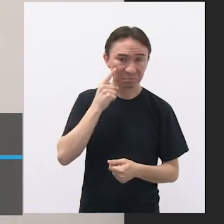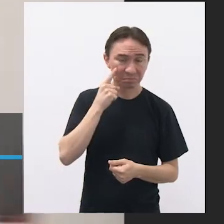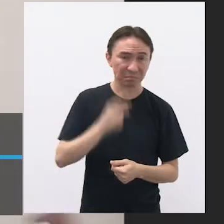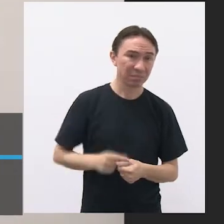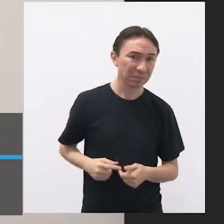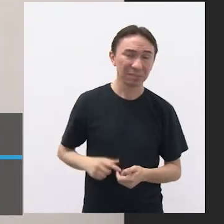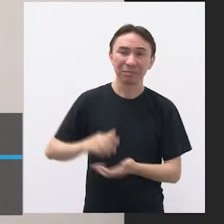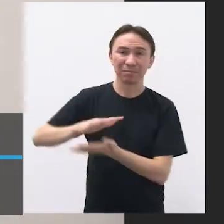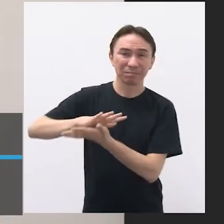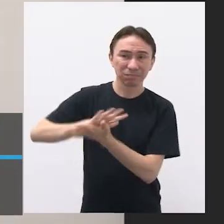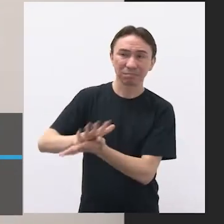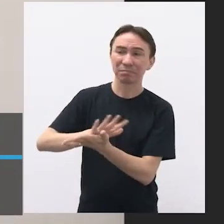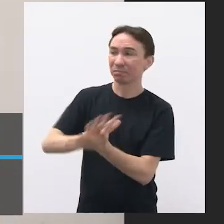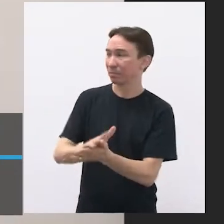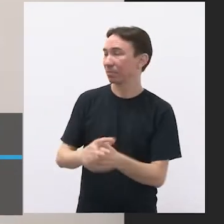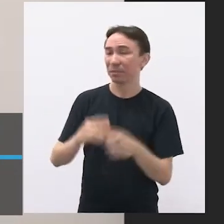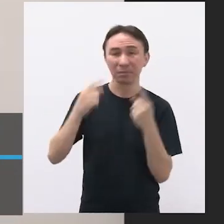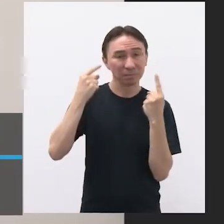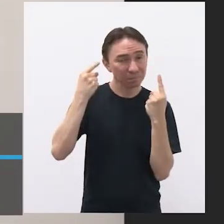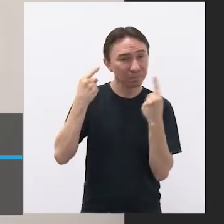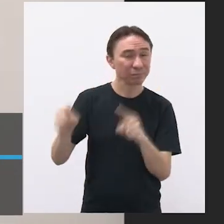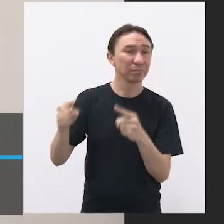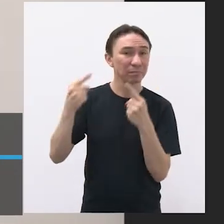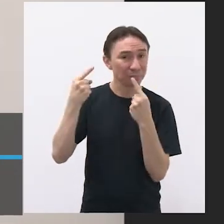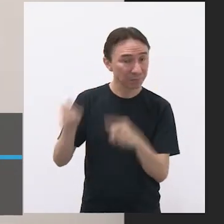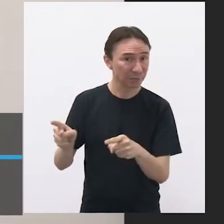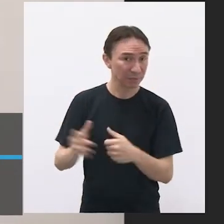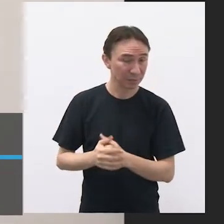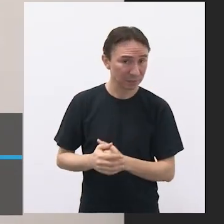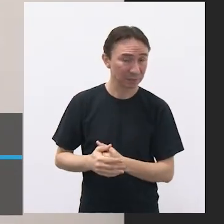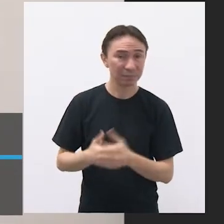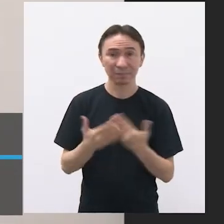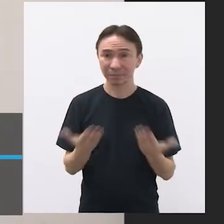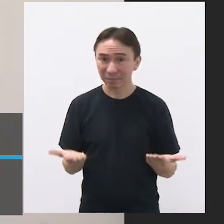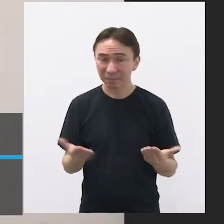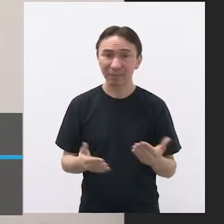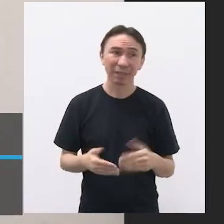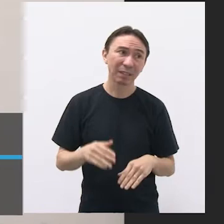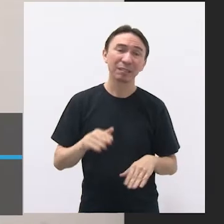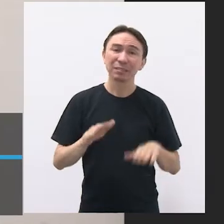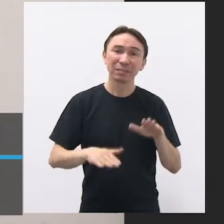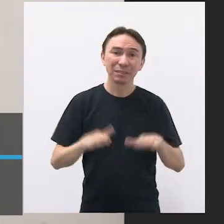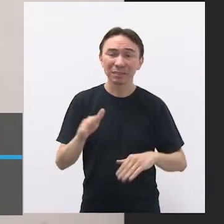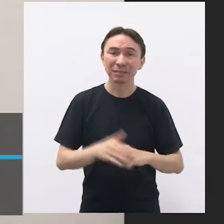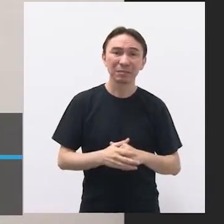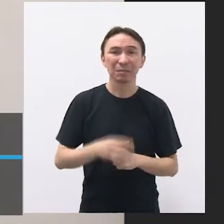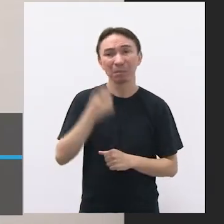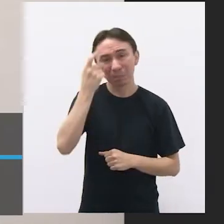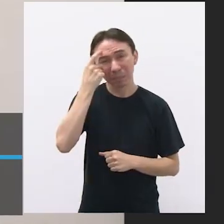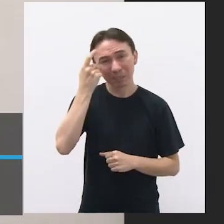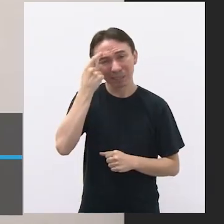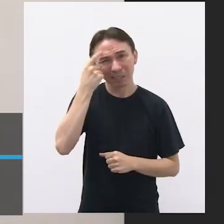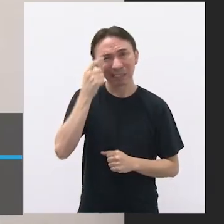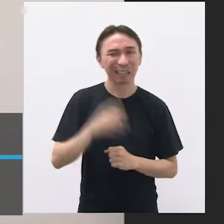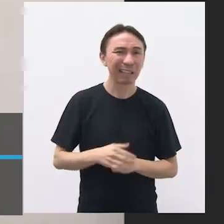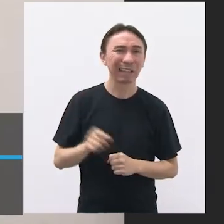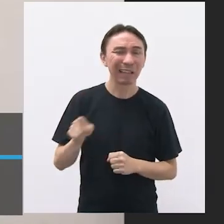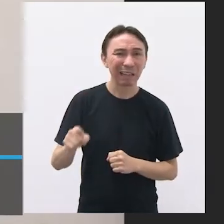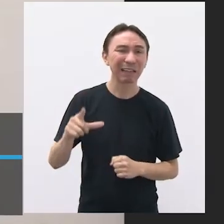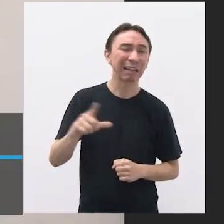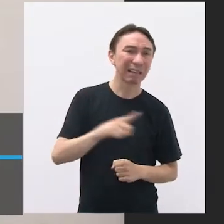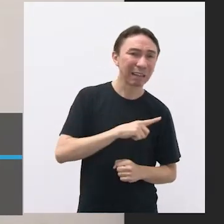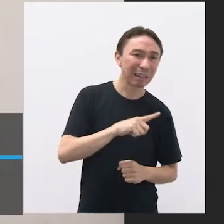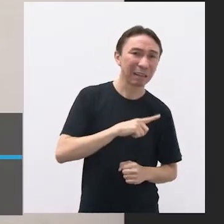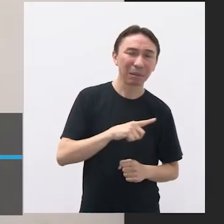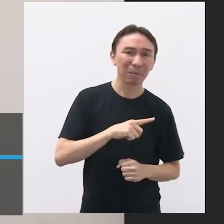orientação afetiva, né? Real ou presumida, né? Muitas vezes, presume que tem uma orientação afetiva, e aí isso também é caso